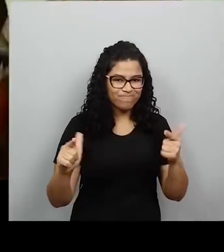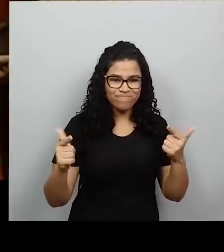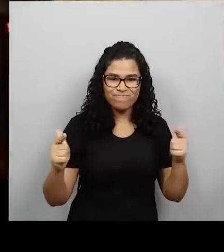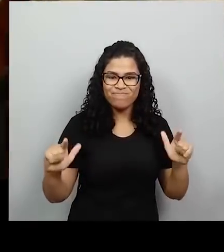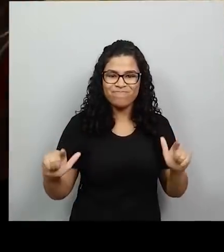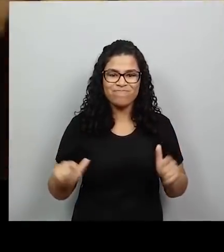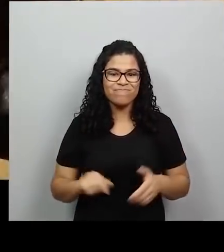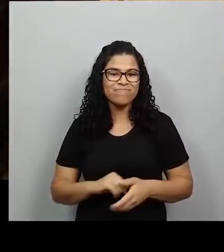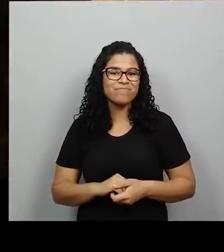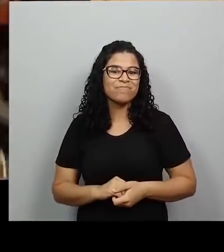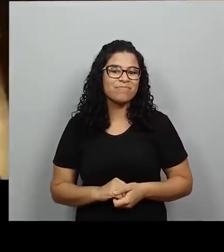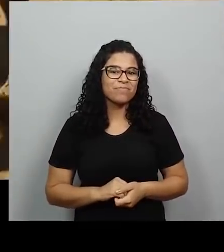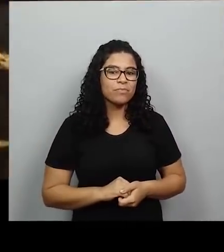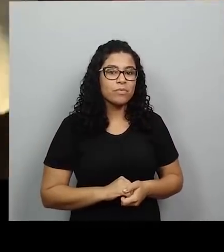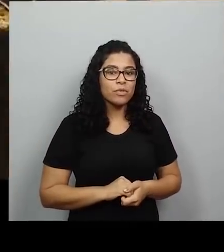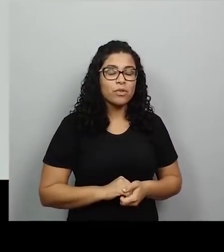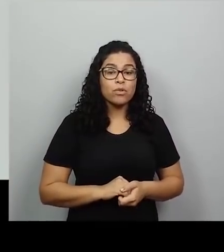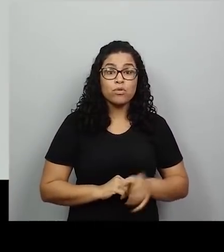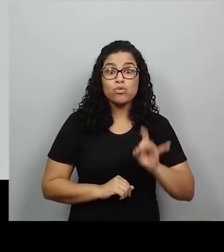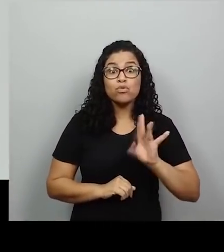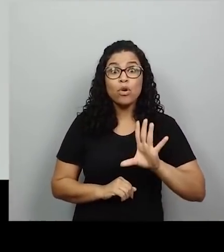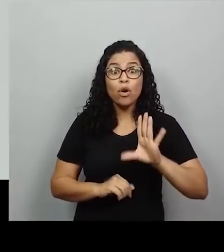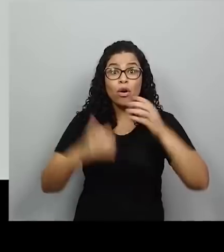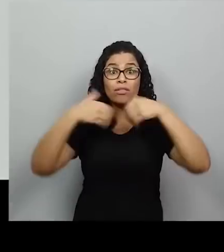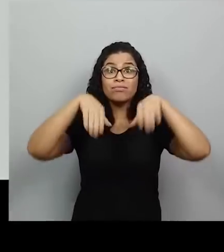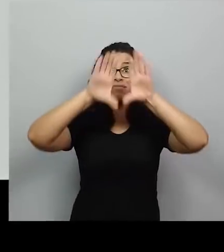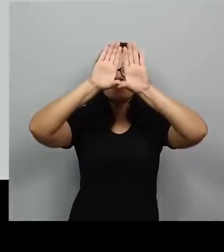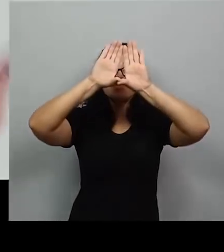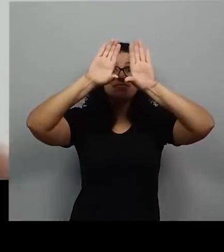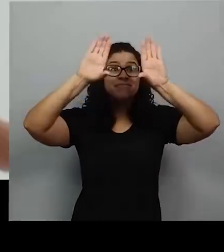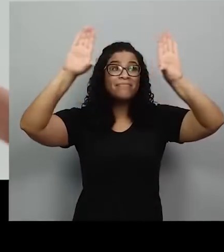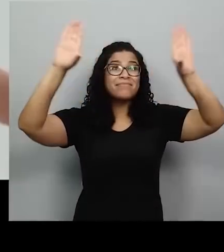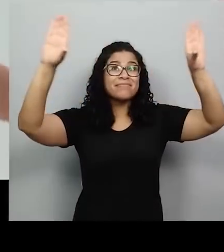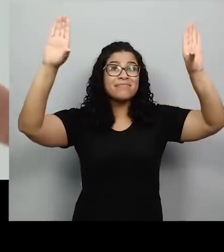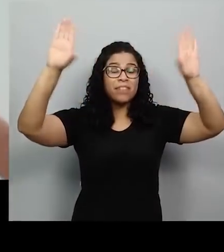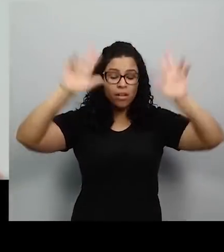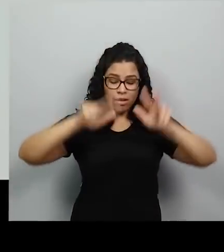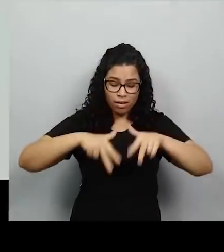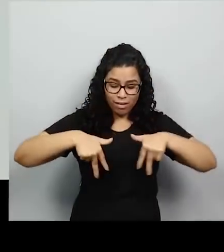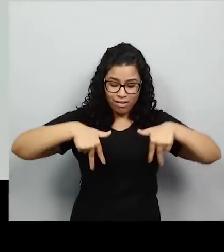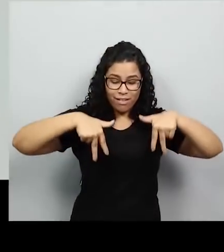us, above us only